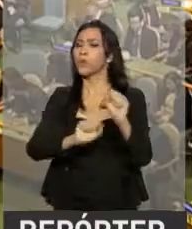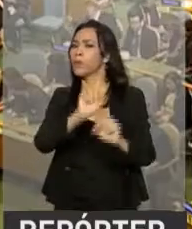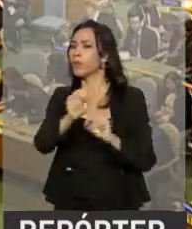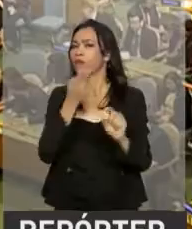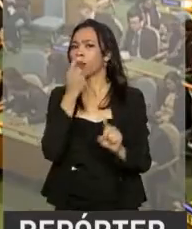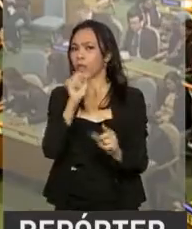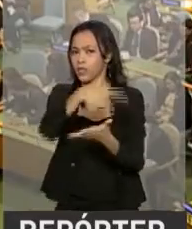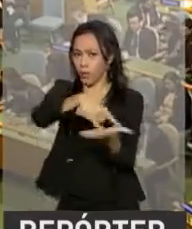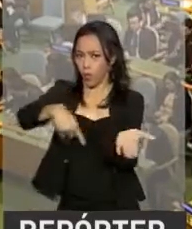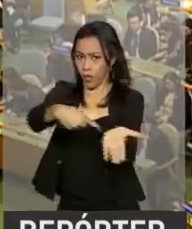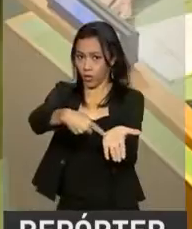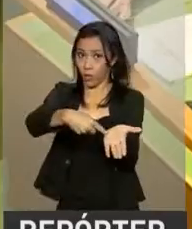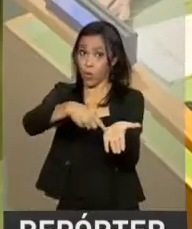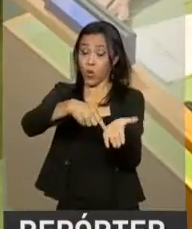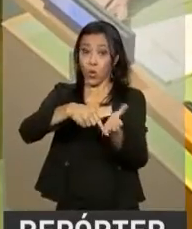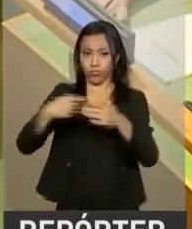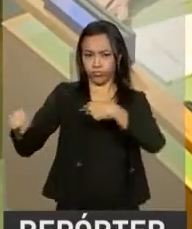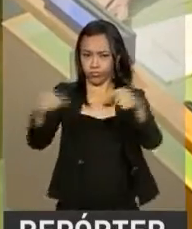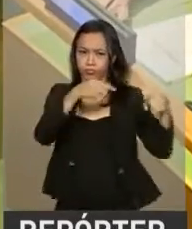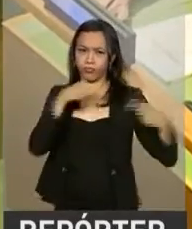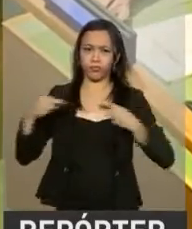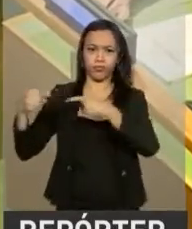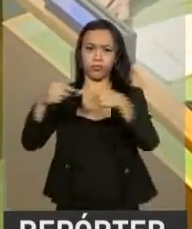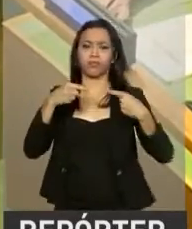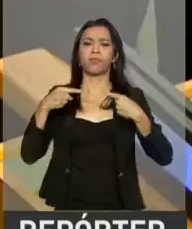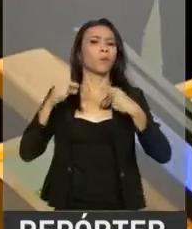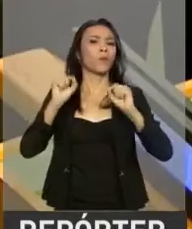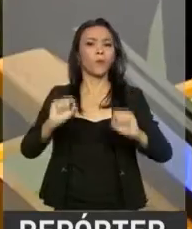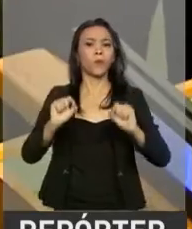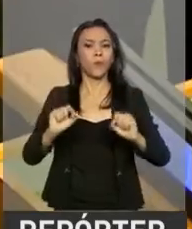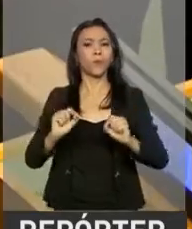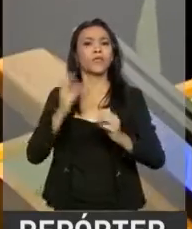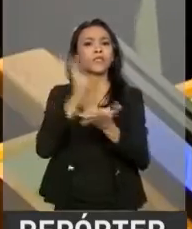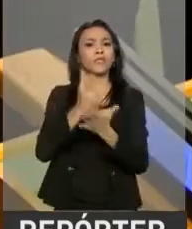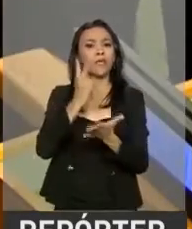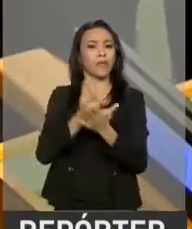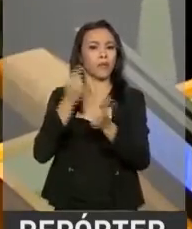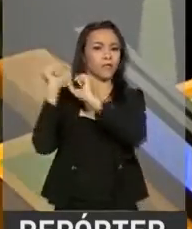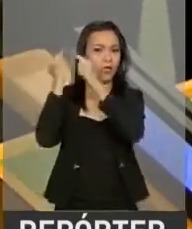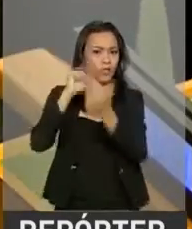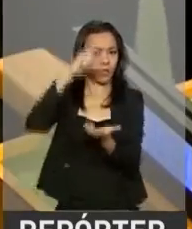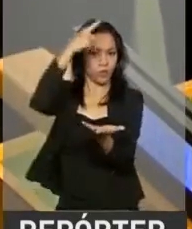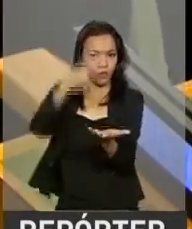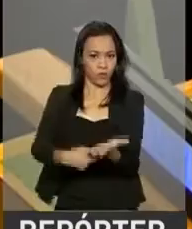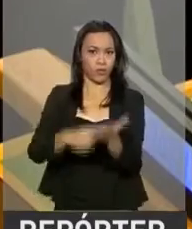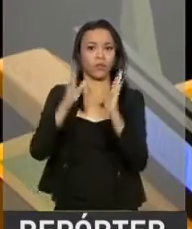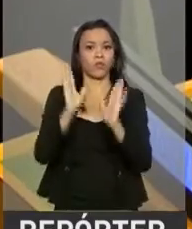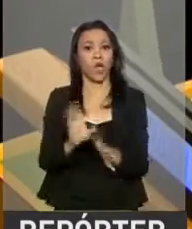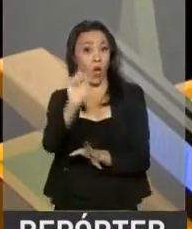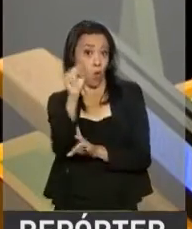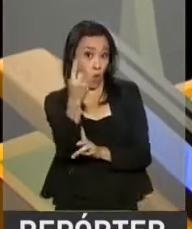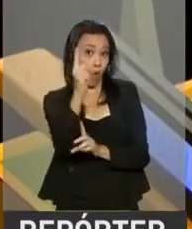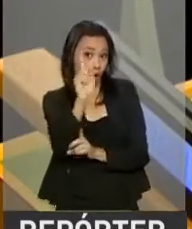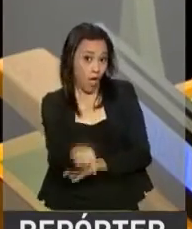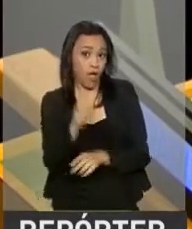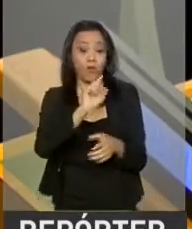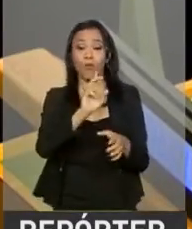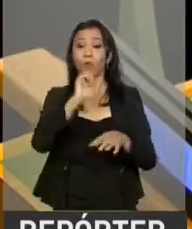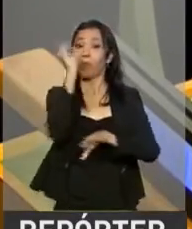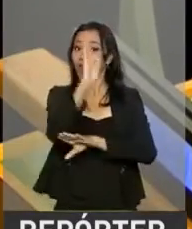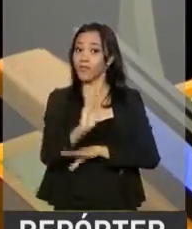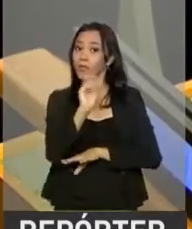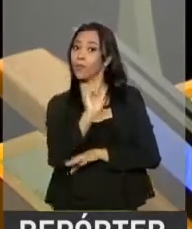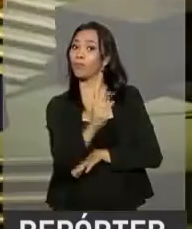que o debate geral levará em consideração as tradições estabelecidas. Ora, uma das tradições é essa, o Brasil como